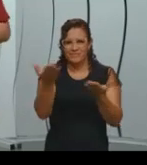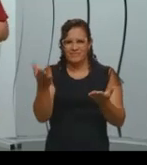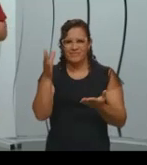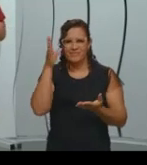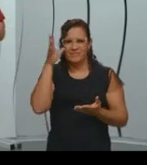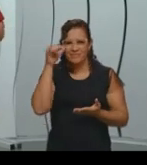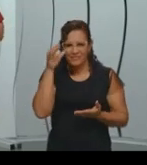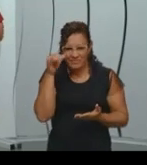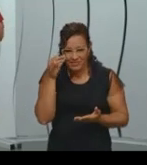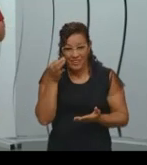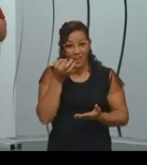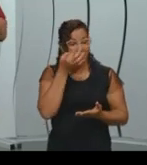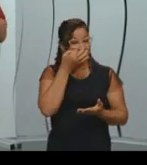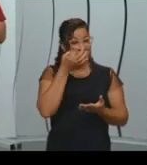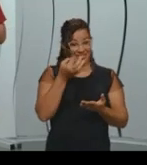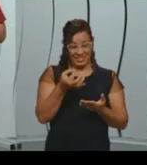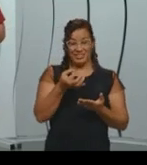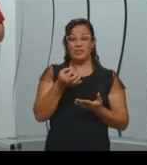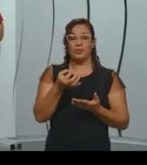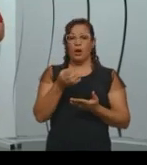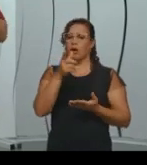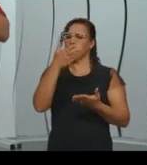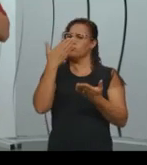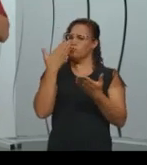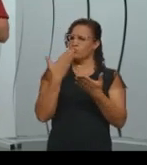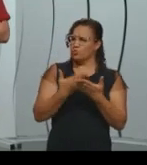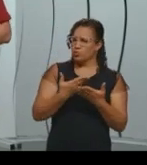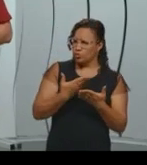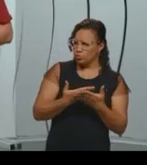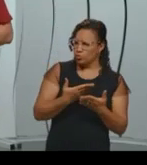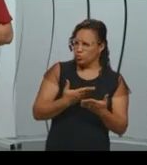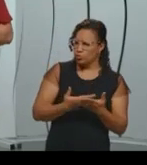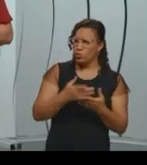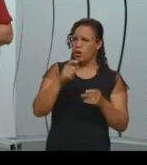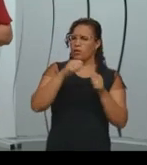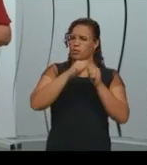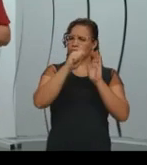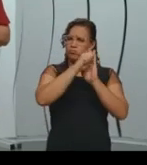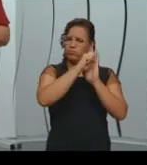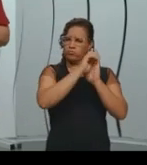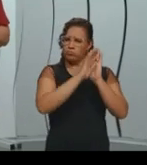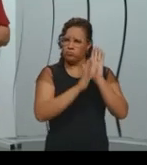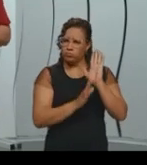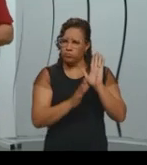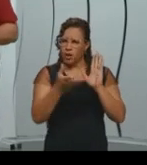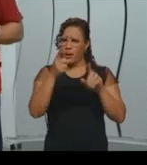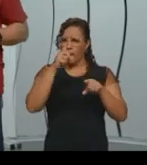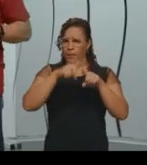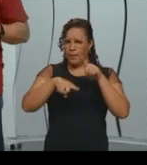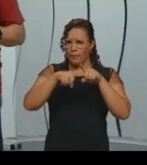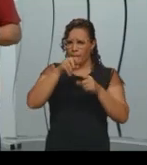vocês. Estudem, façam os exercícios propostos no